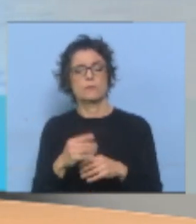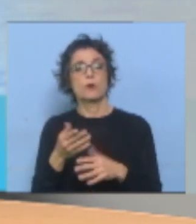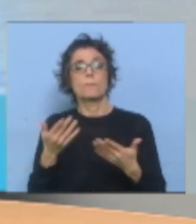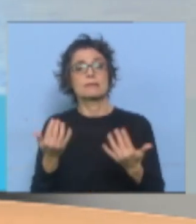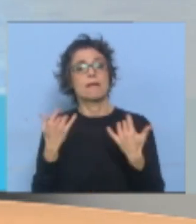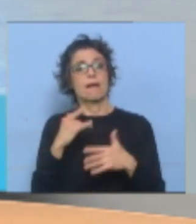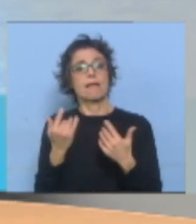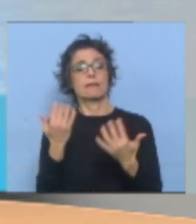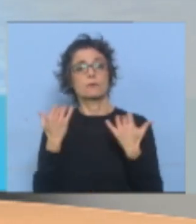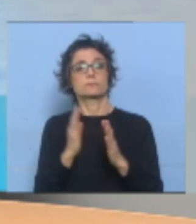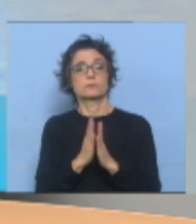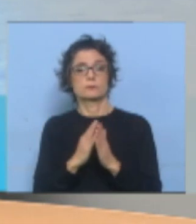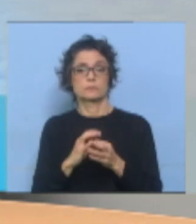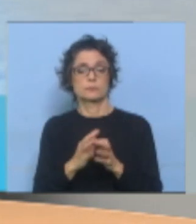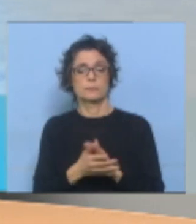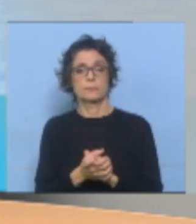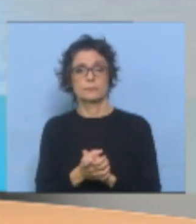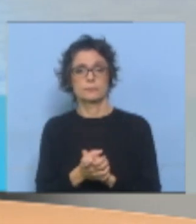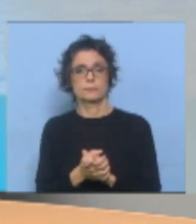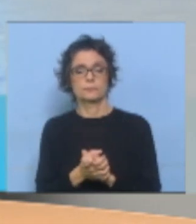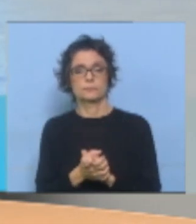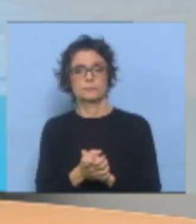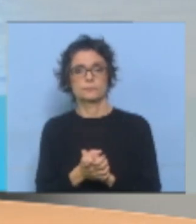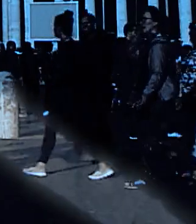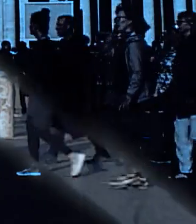já, ficam os temas da atualidade religiosa.